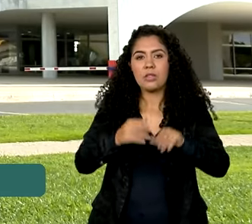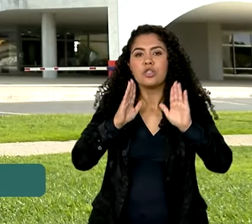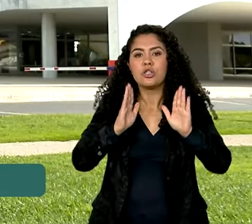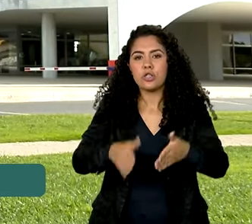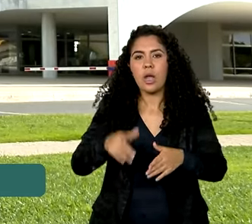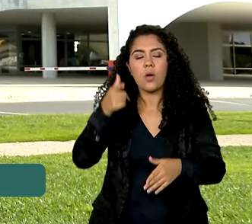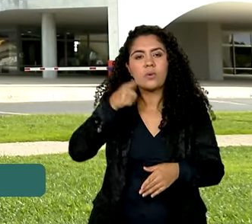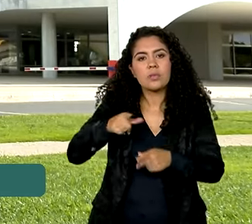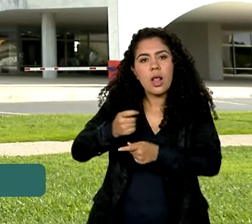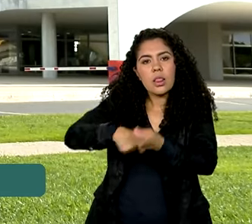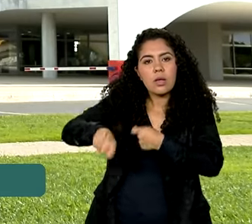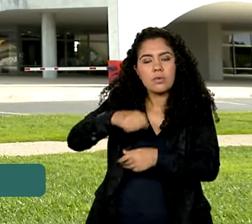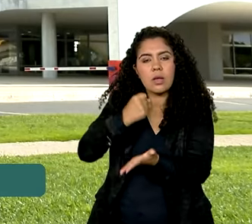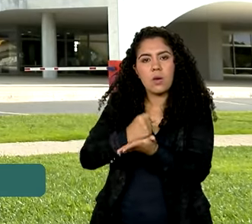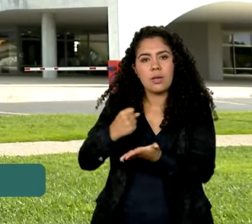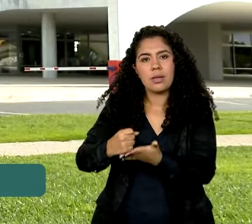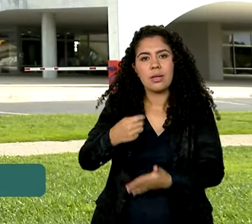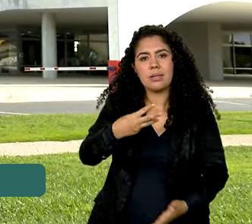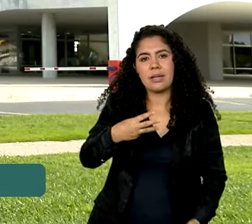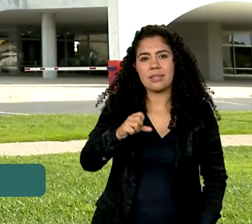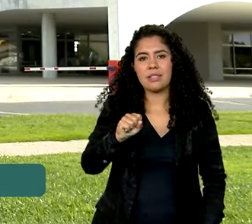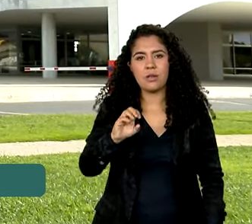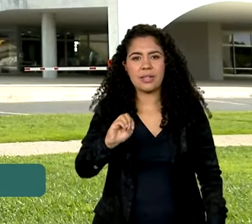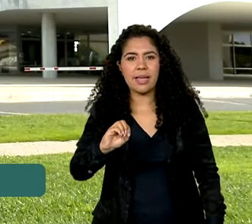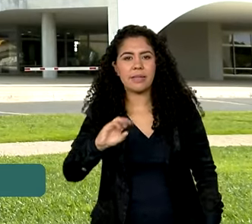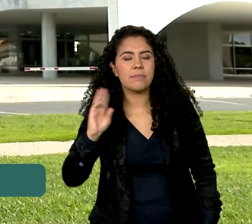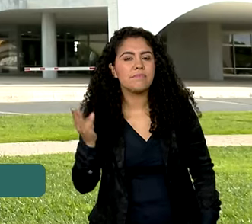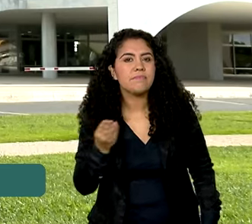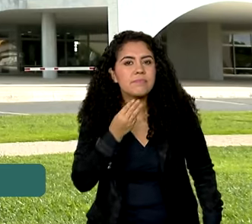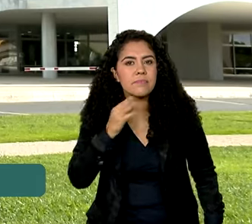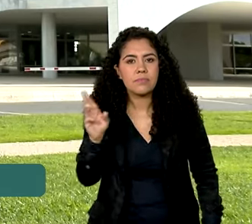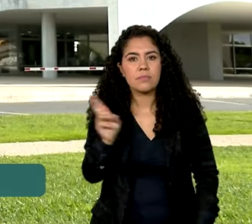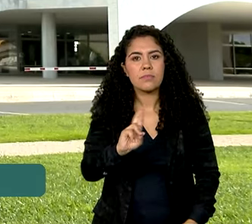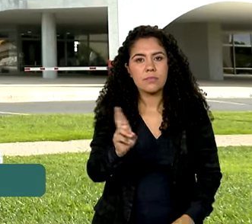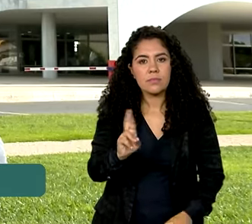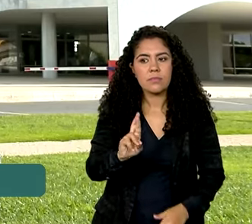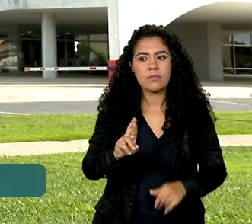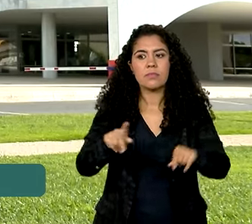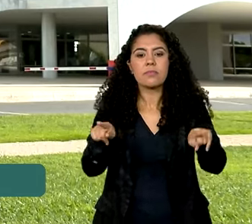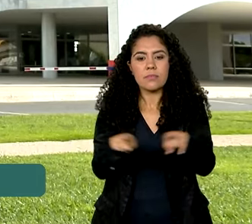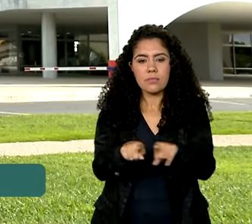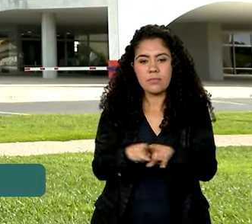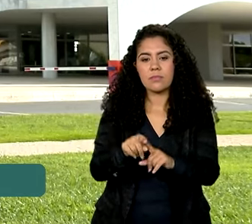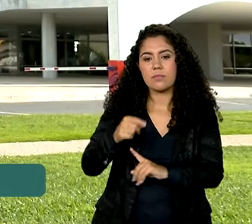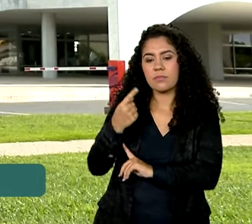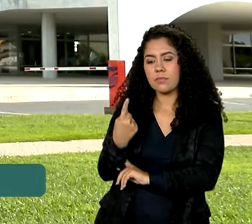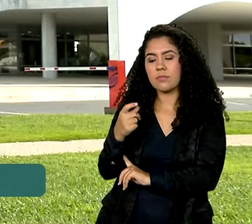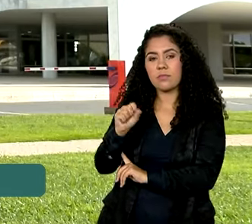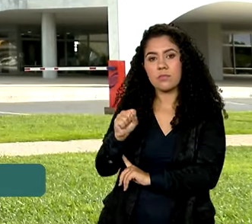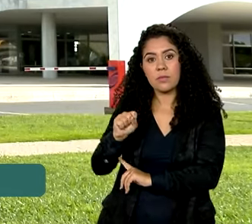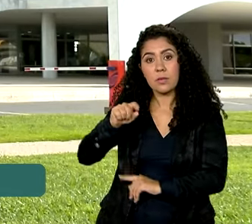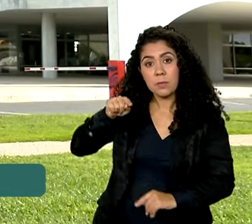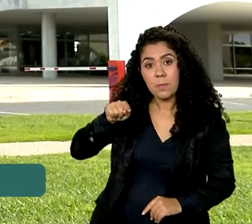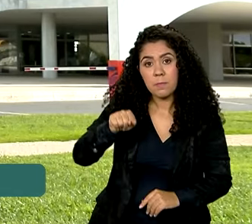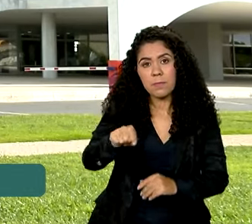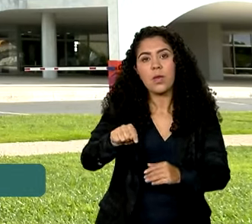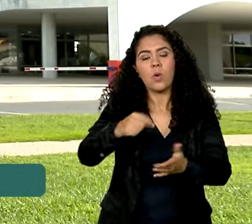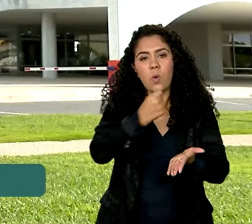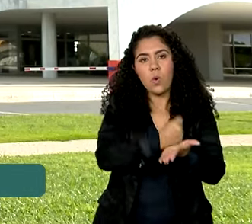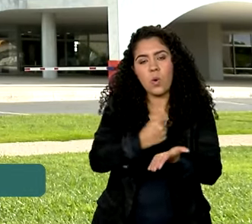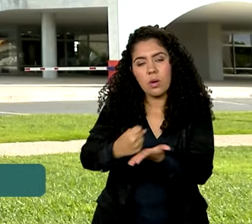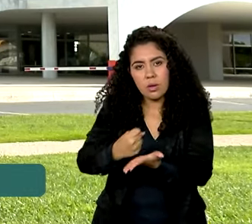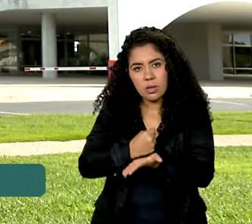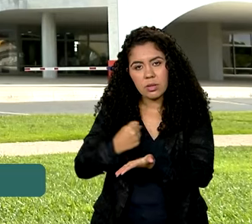380 milhões. Em 3 semanas, o Desenrola Pequenas Empresas realizou 18 mil operações de crédito. O